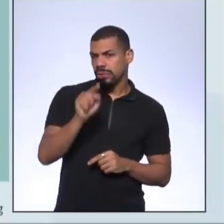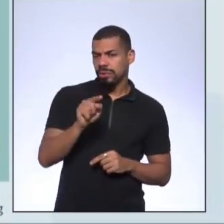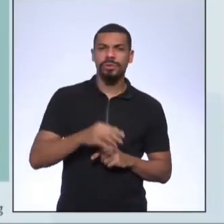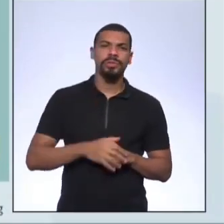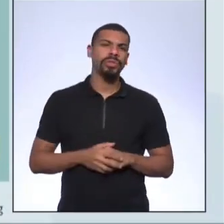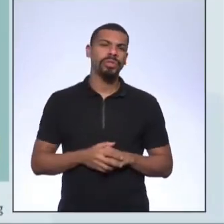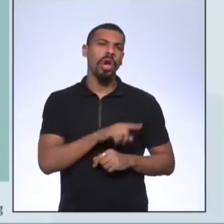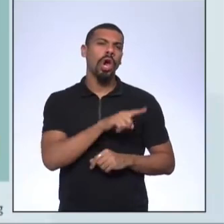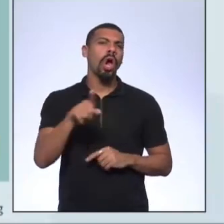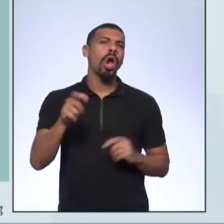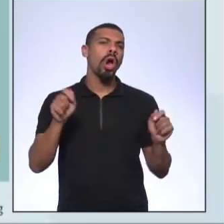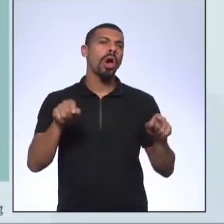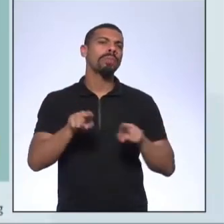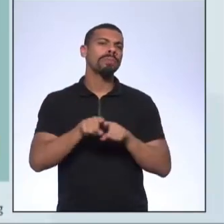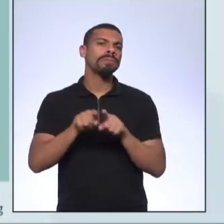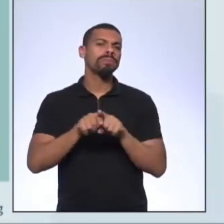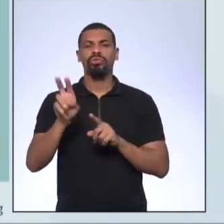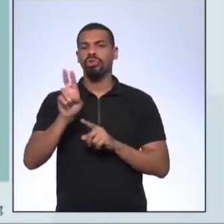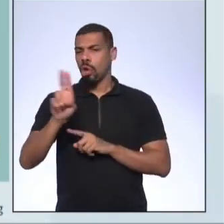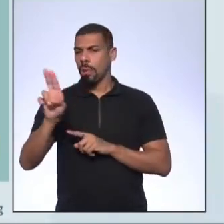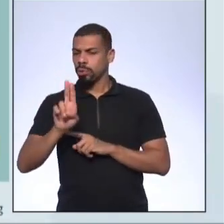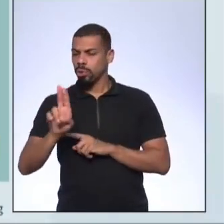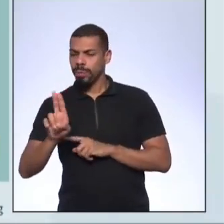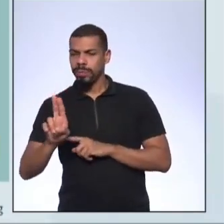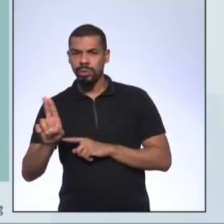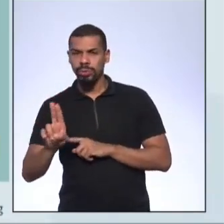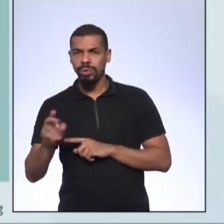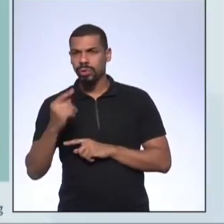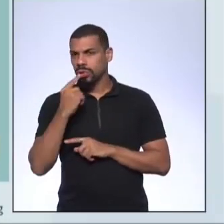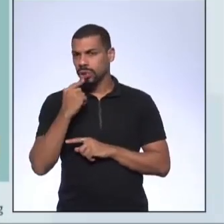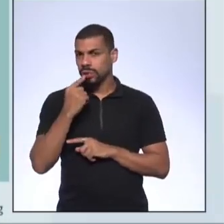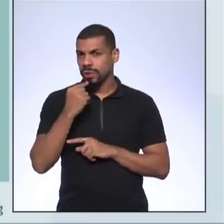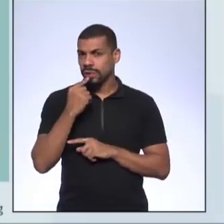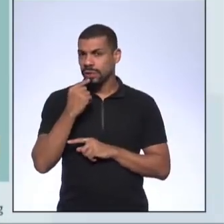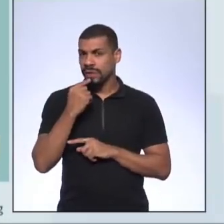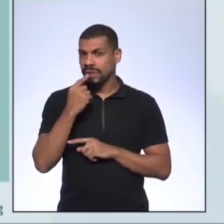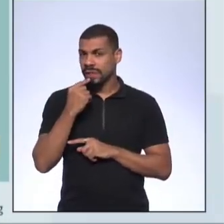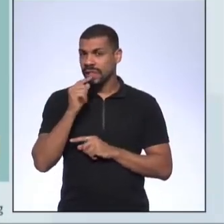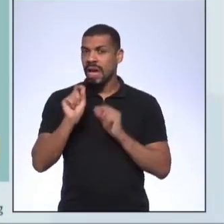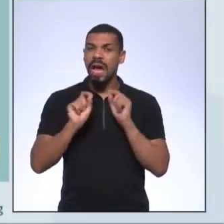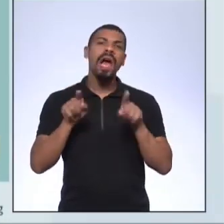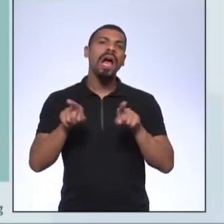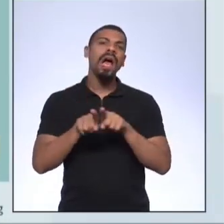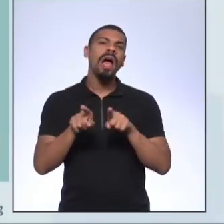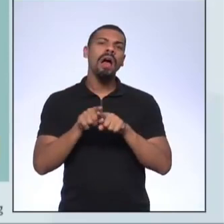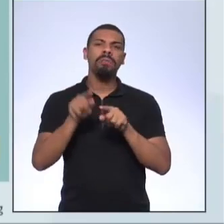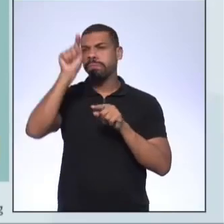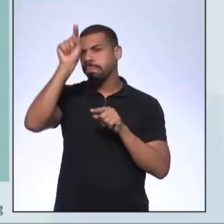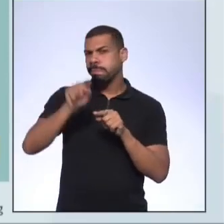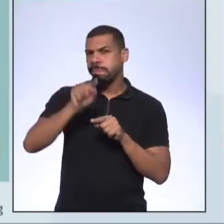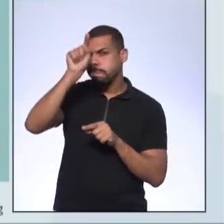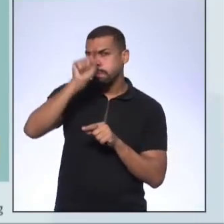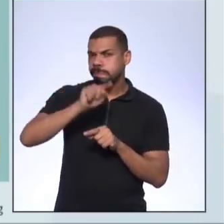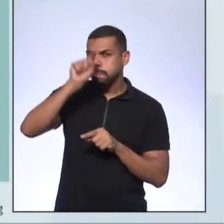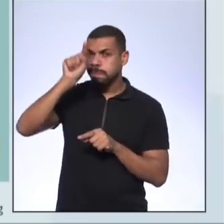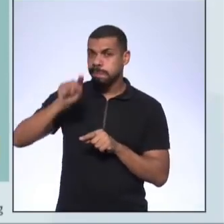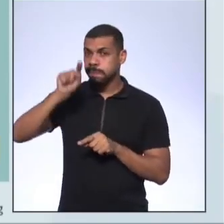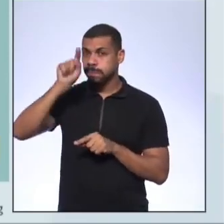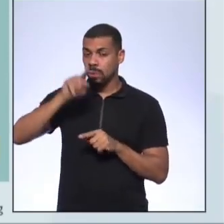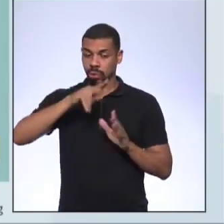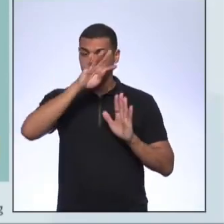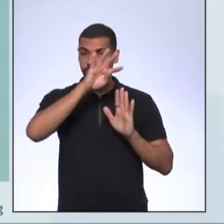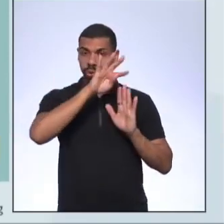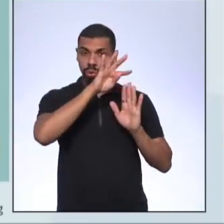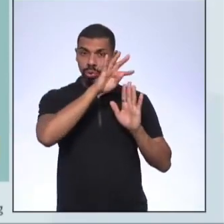aí, que vocês estão vendo os nomes marcados nessas etiquetinhas no mapa, estabeleceu essa faixa de uma forma diferente, porque,